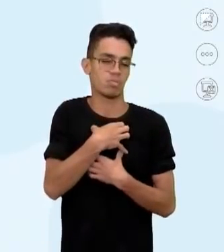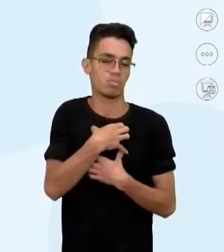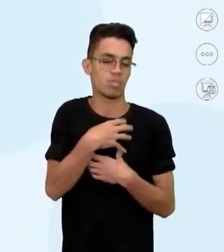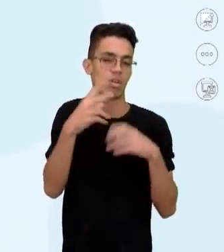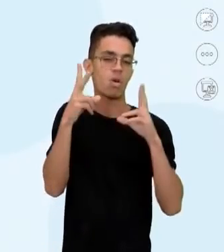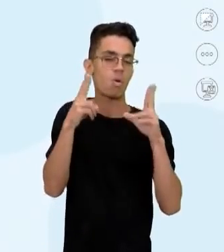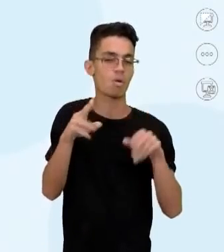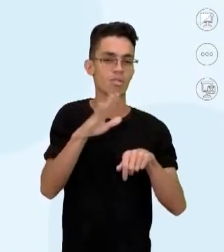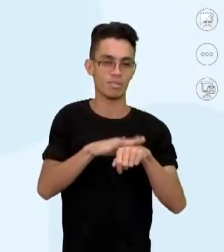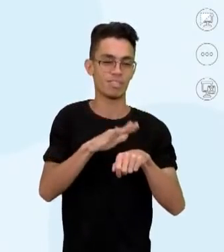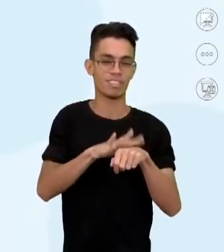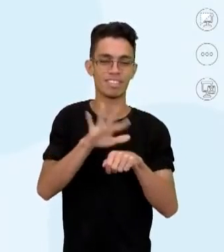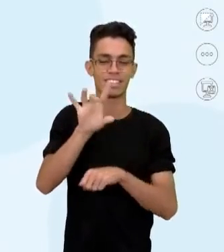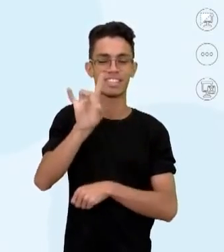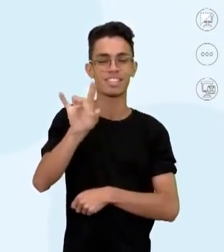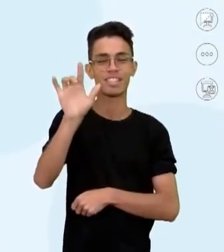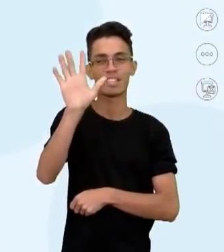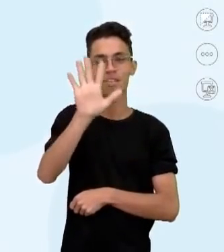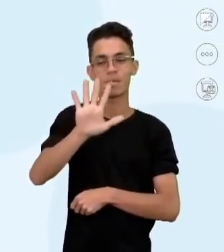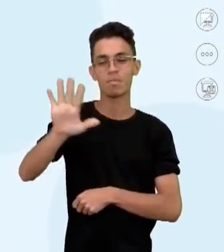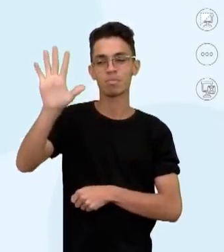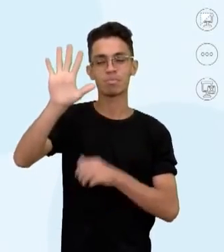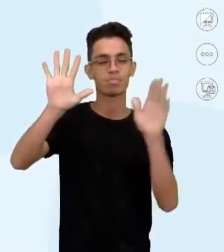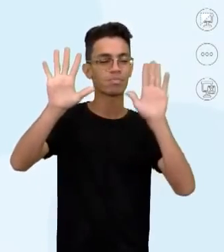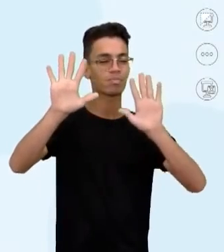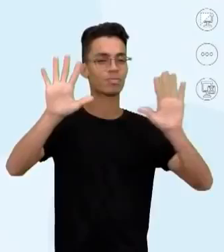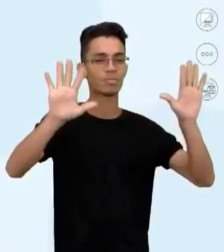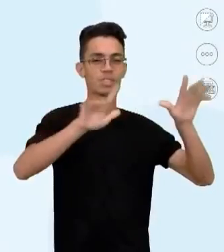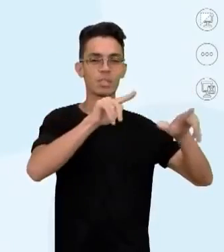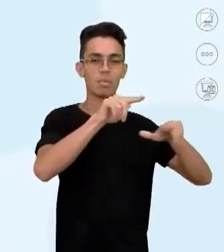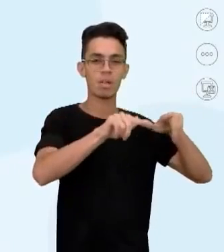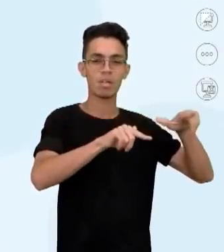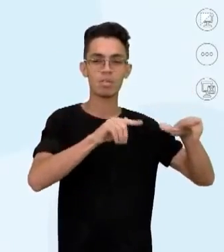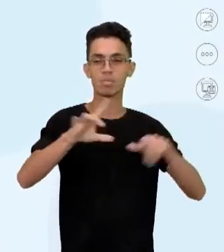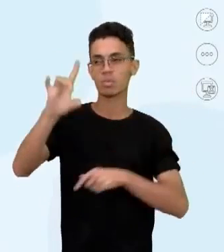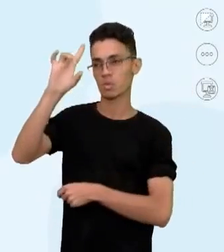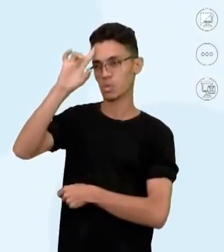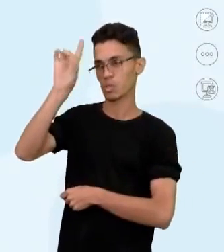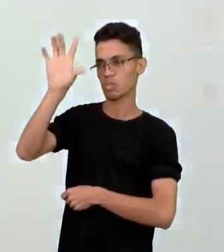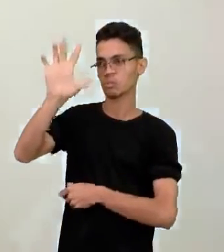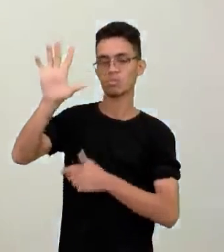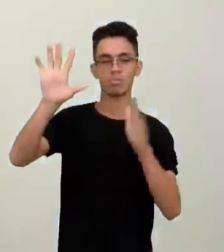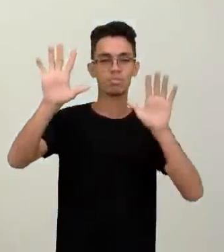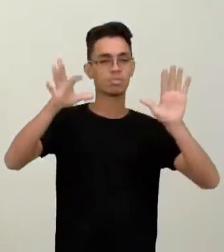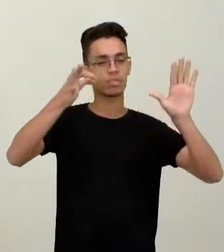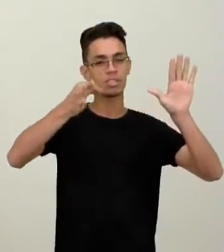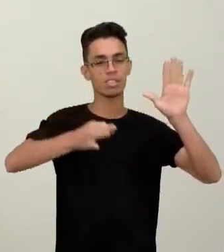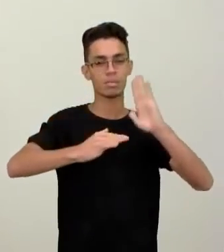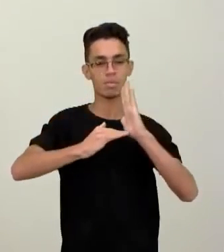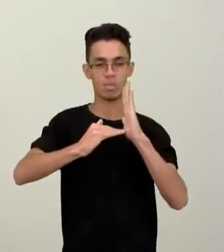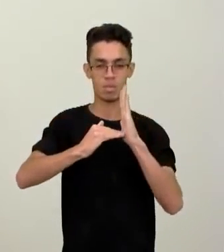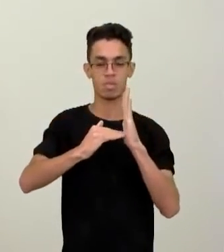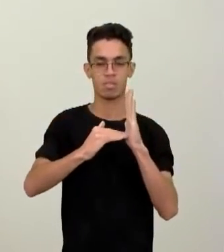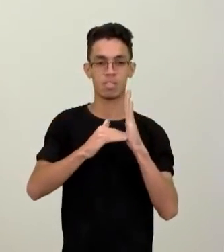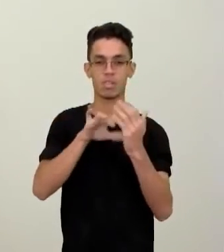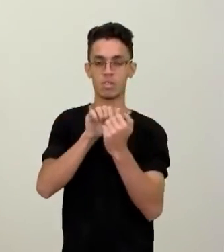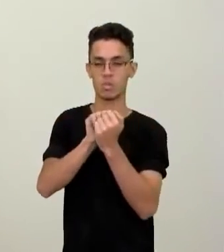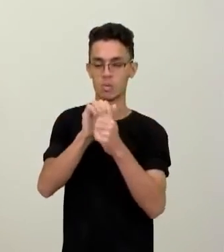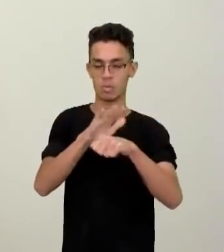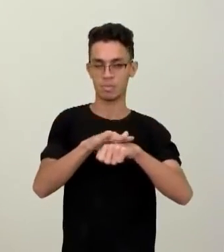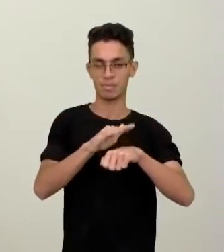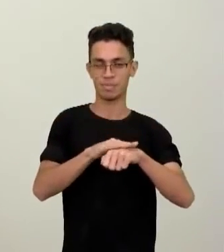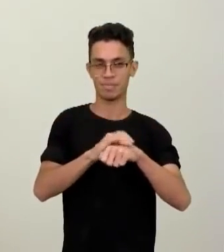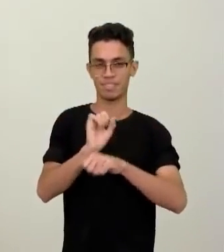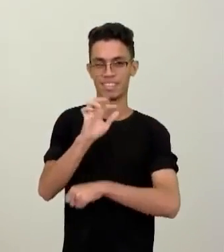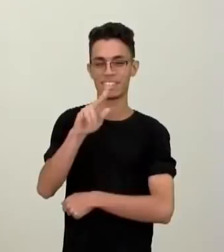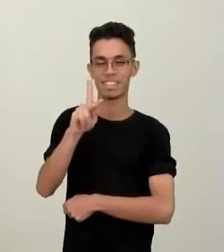só ilustrando, né, quem é o dia, quem é o trabalhador, que dá certo também. E por último nós vamos fazer eu vou fazer junto com vocês, tá